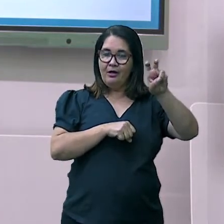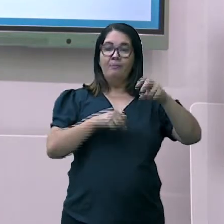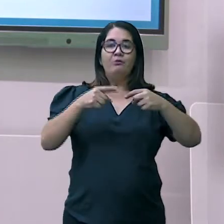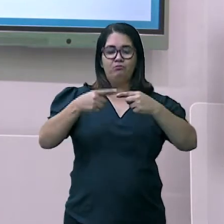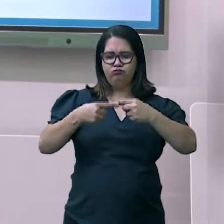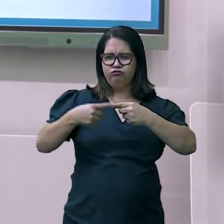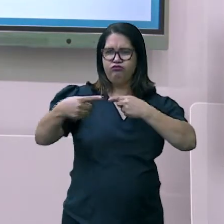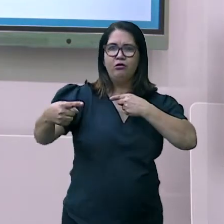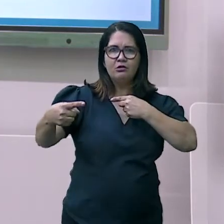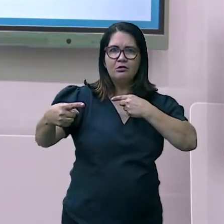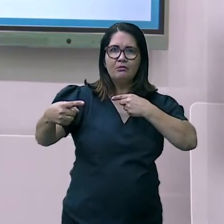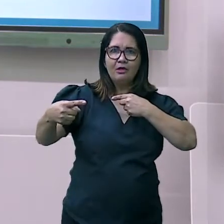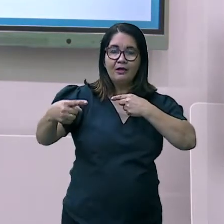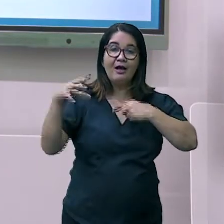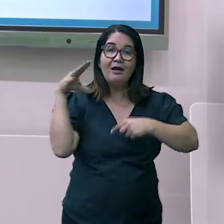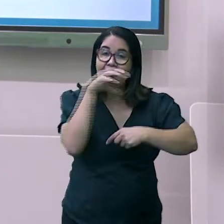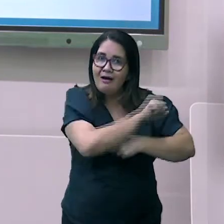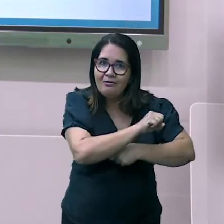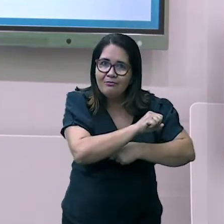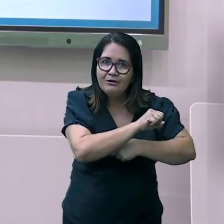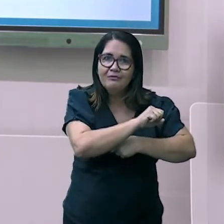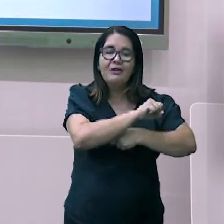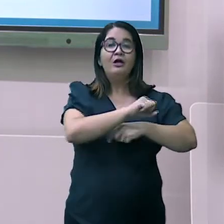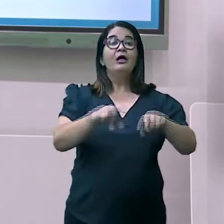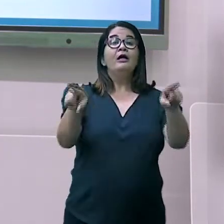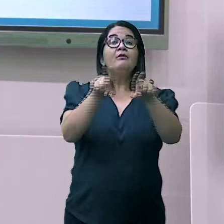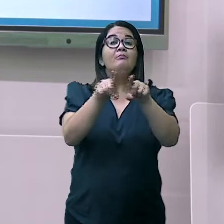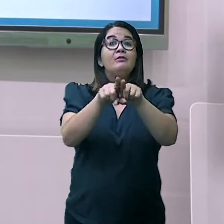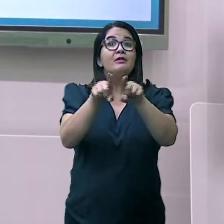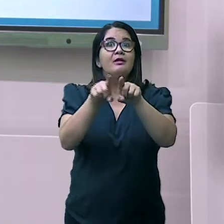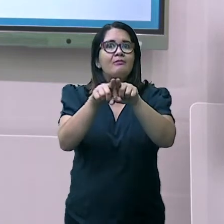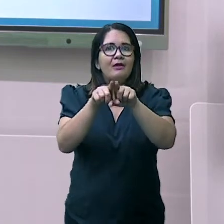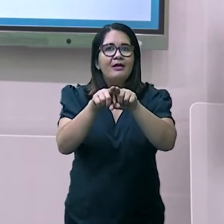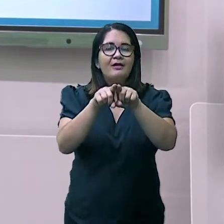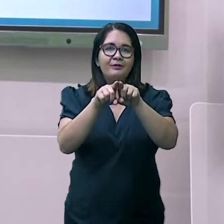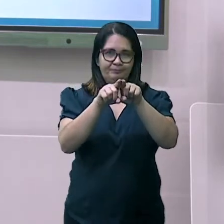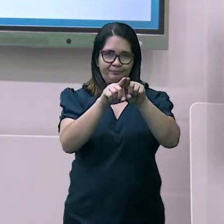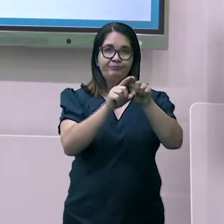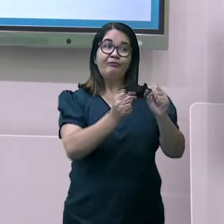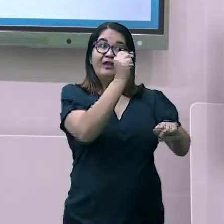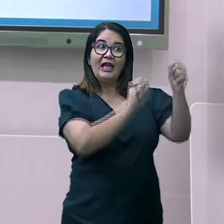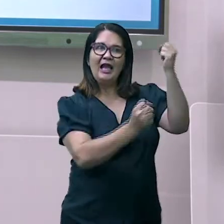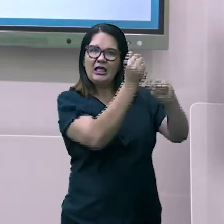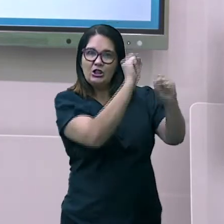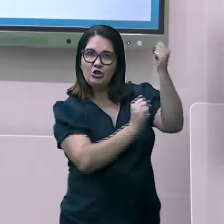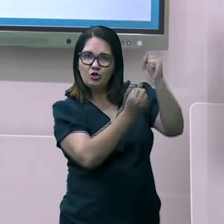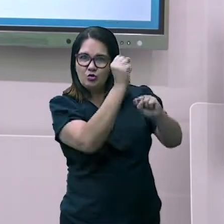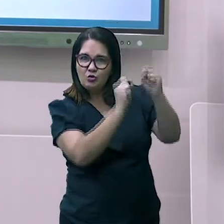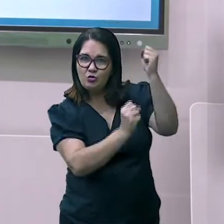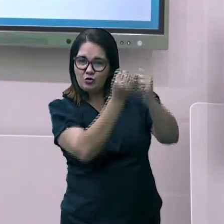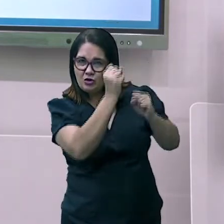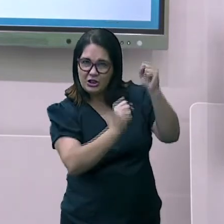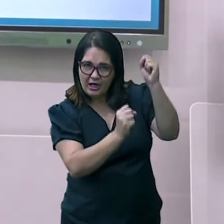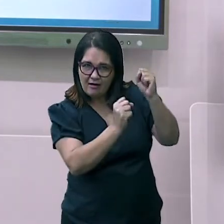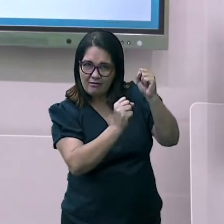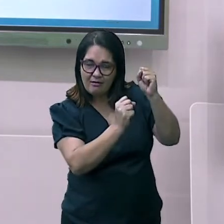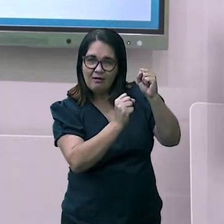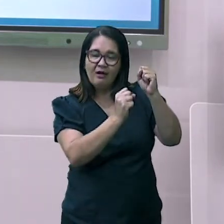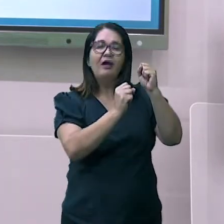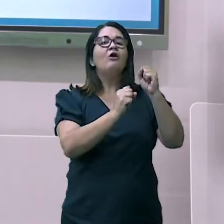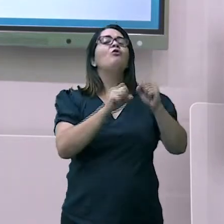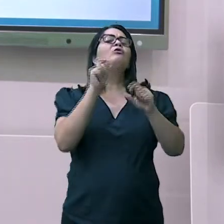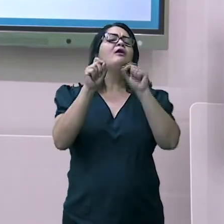modelos por semana. E a fábrica produz esse modelo em assim questão de